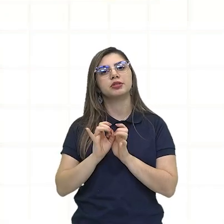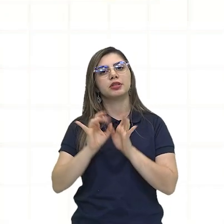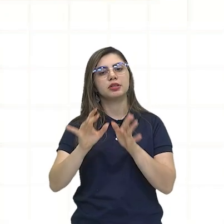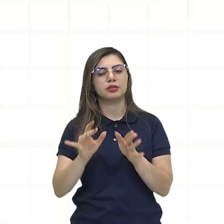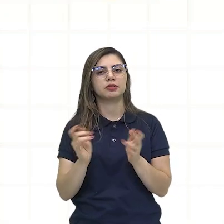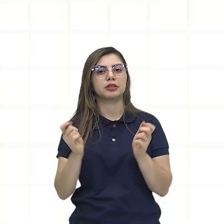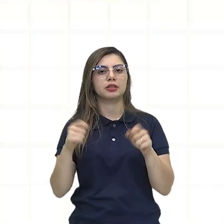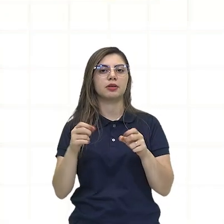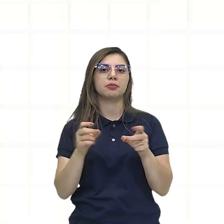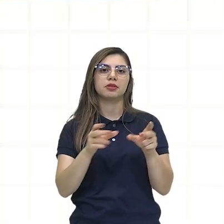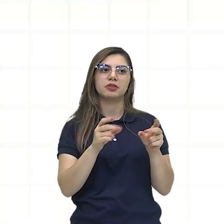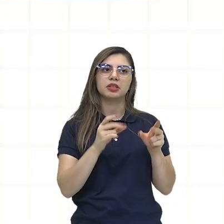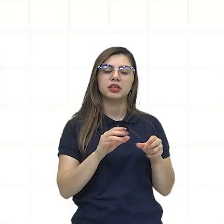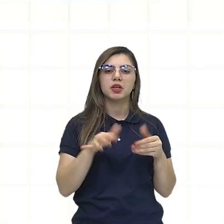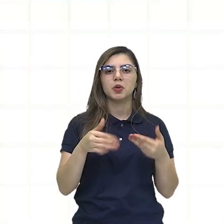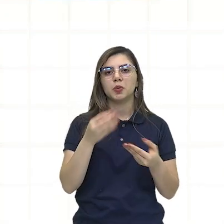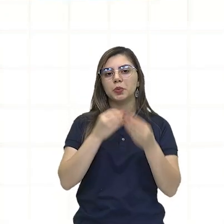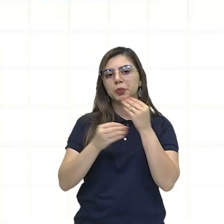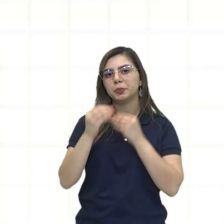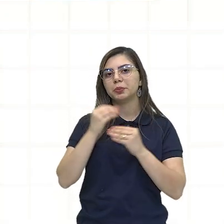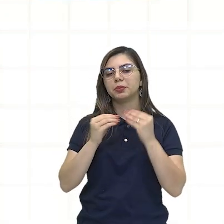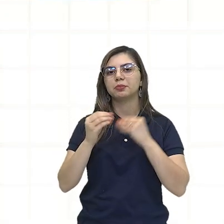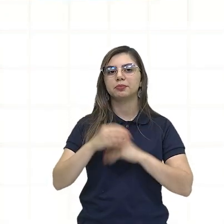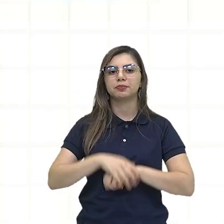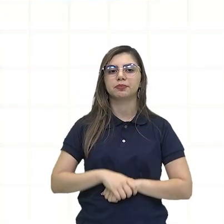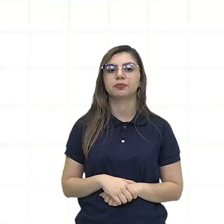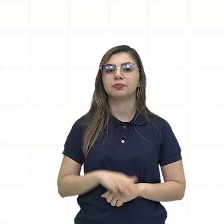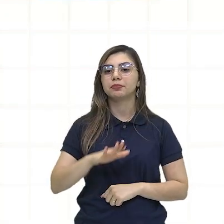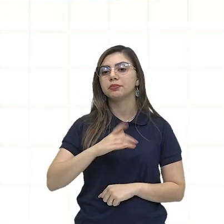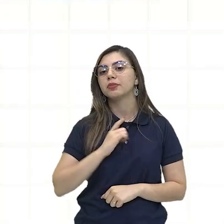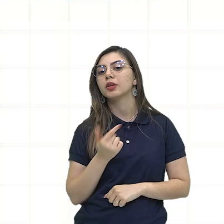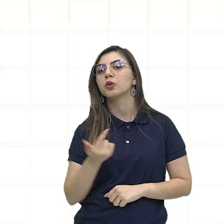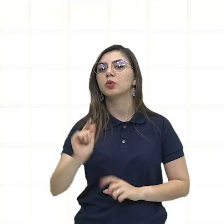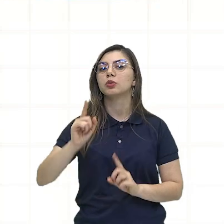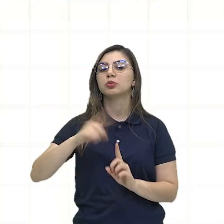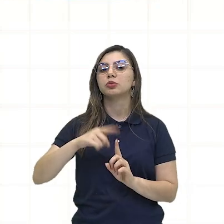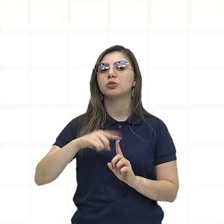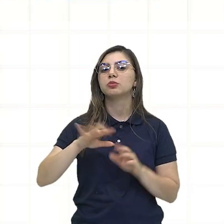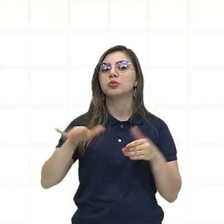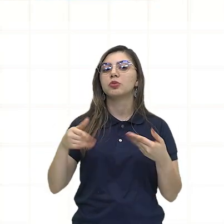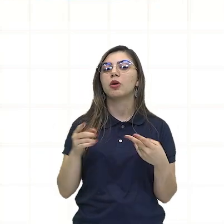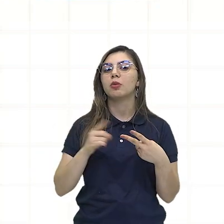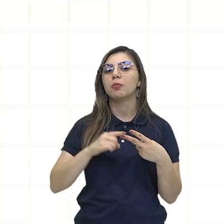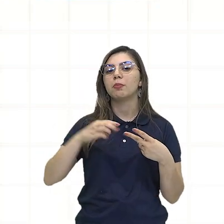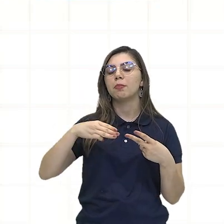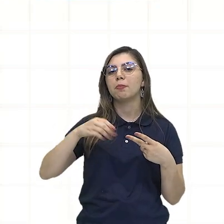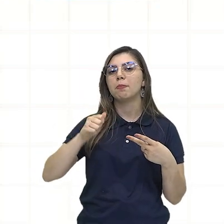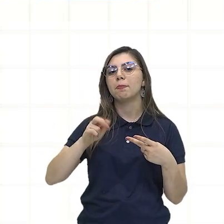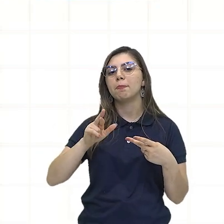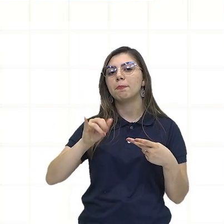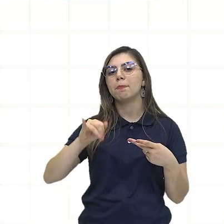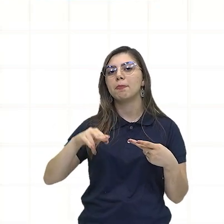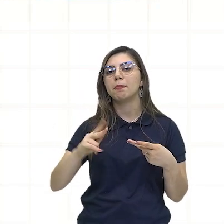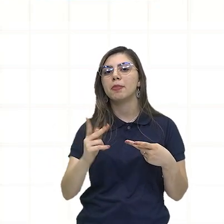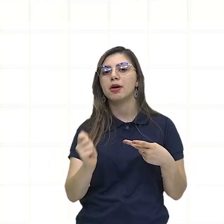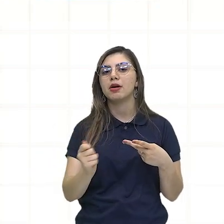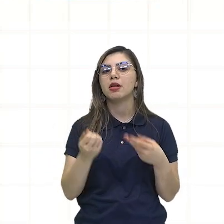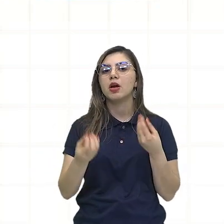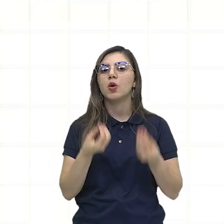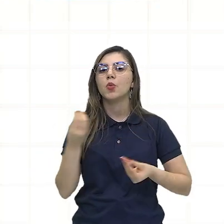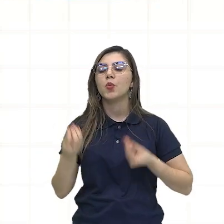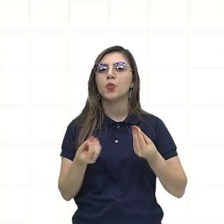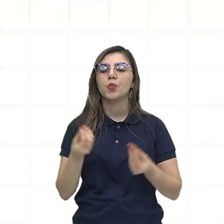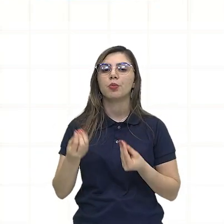de alimentação. A gente tem também a pesca marinha. A pesca marinha, ela vai